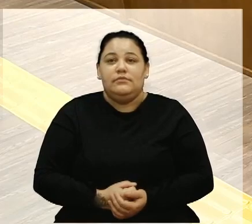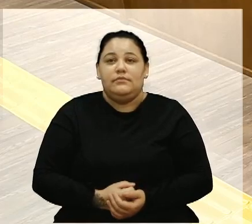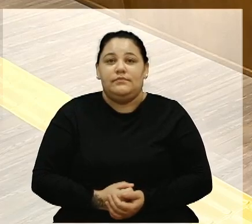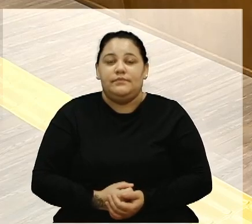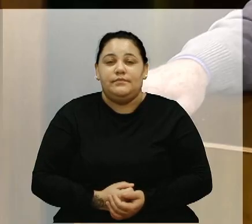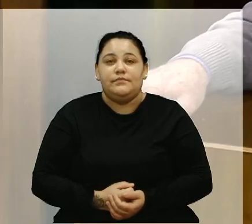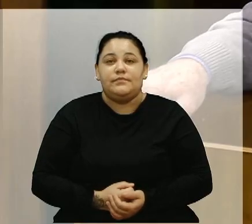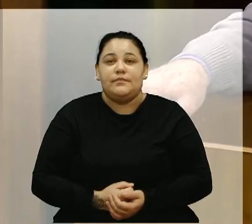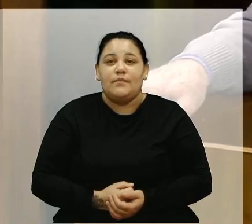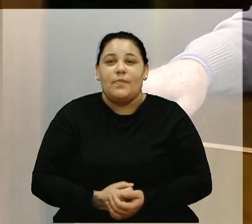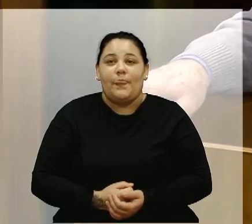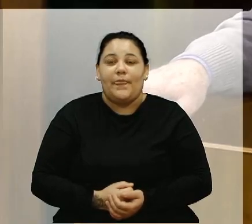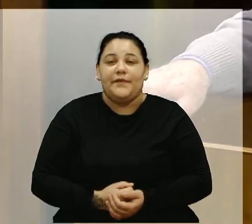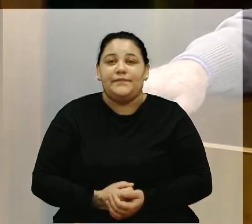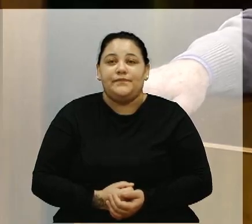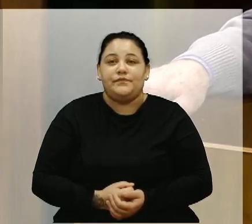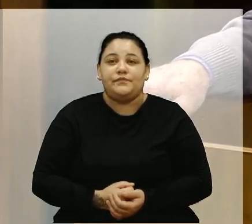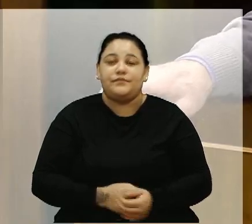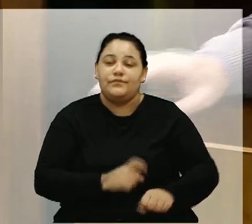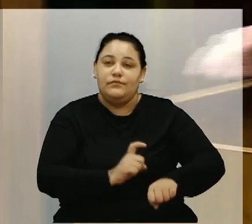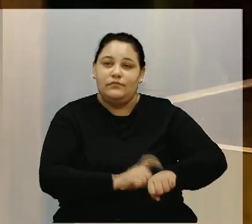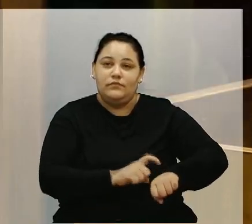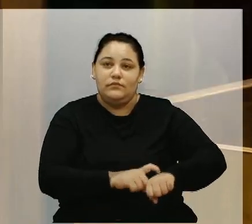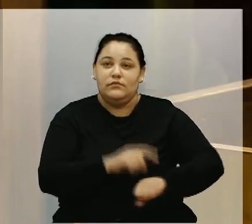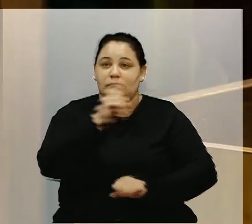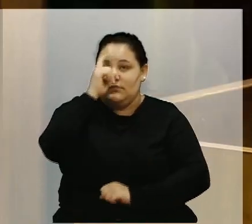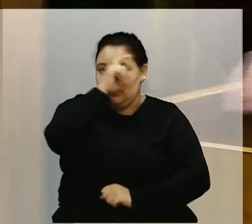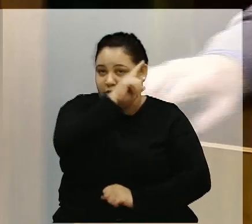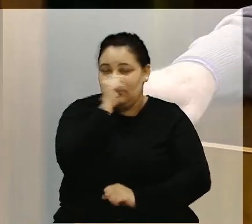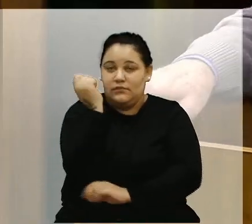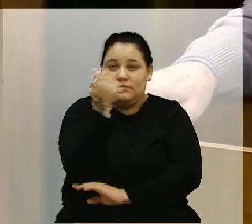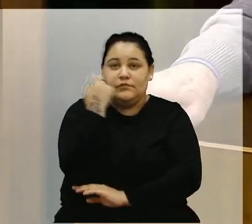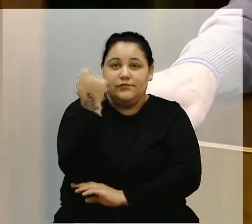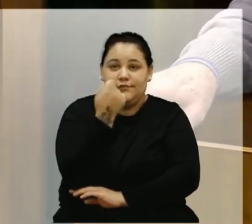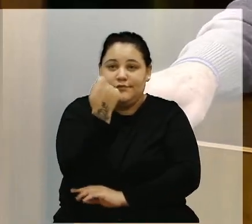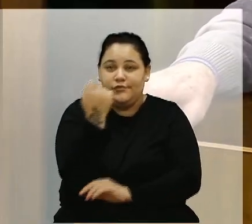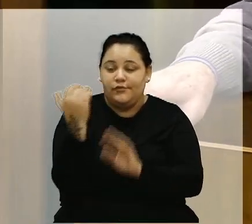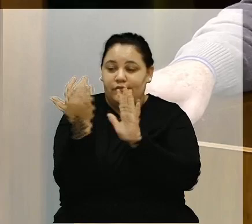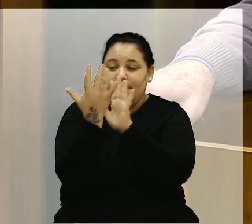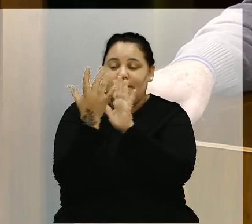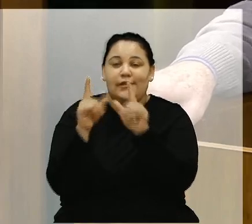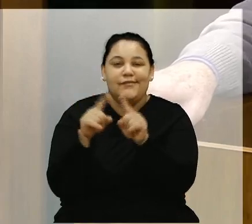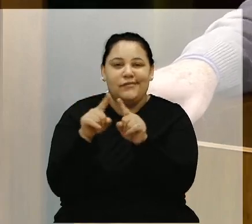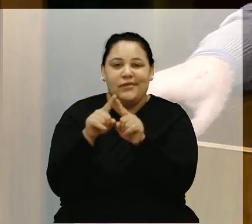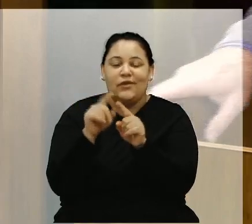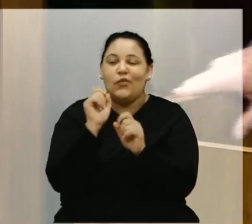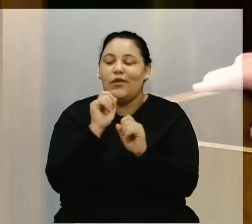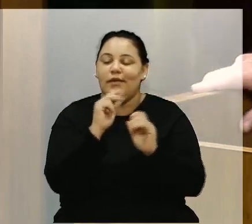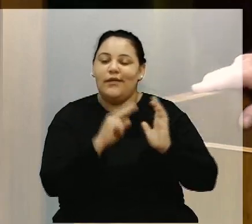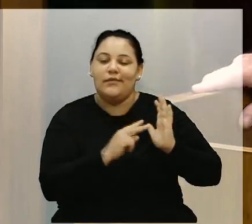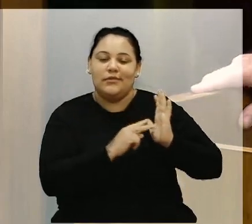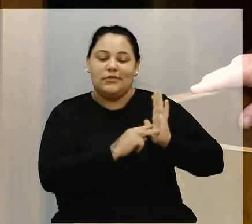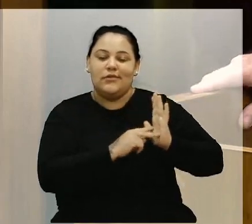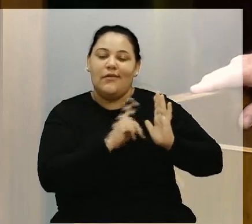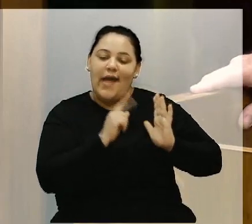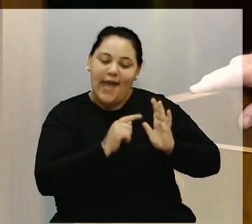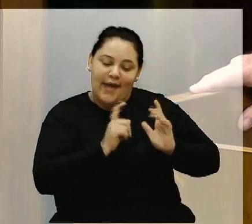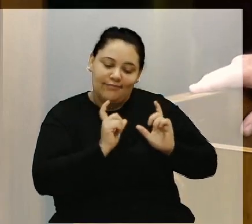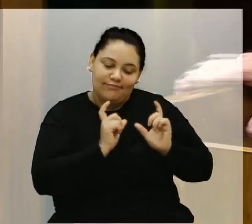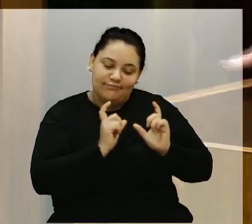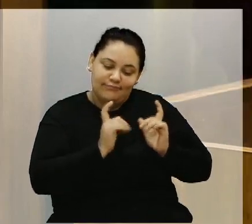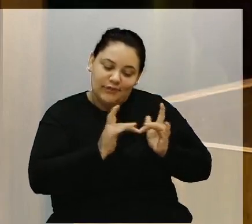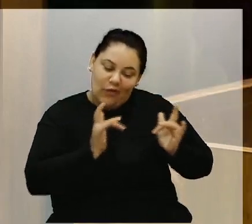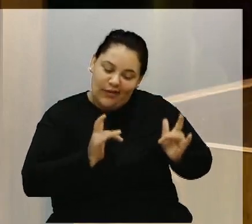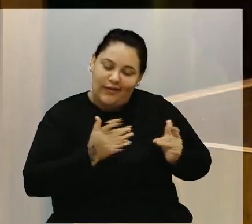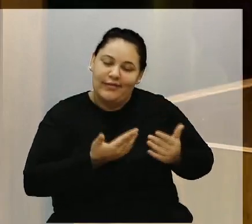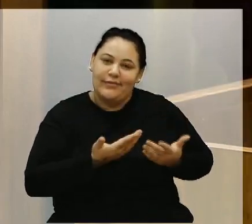nesse momento difícil que o Rio Grande passa, o que chama a atenção é solidariedade.